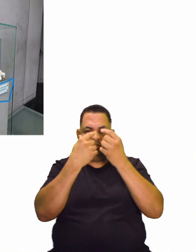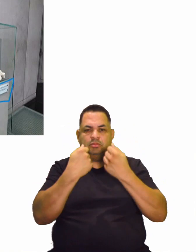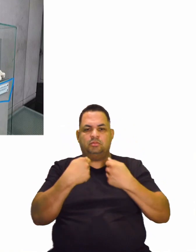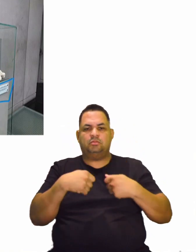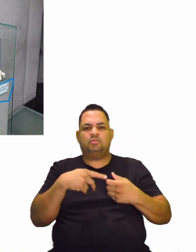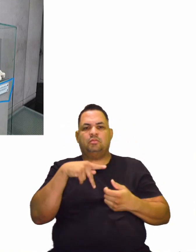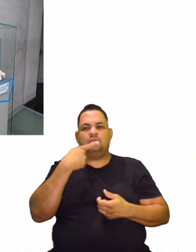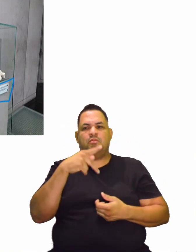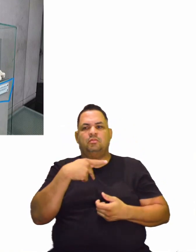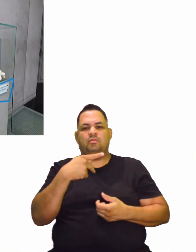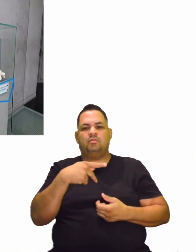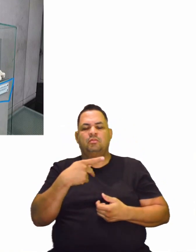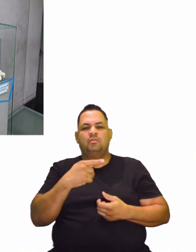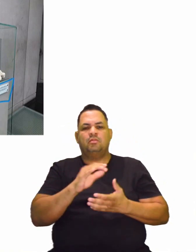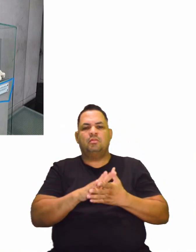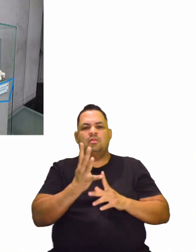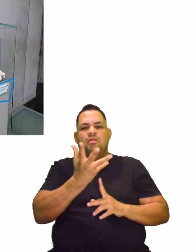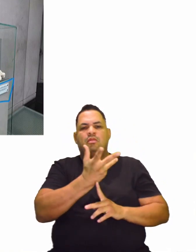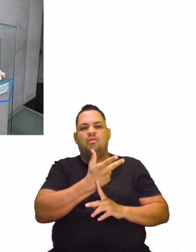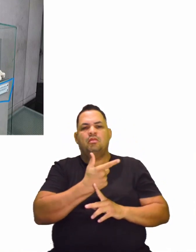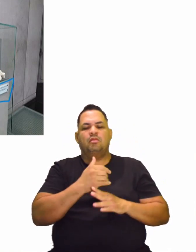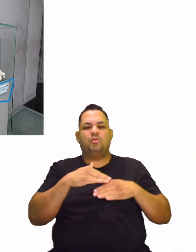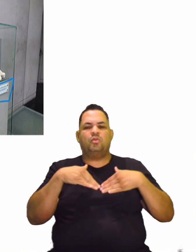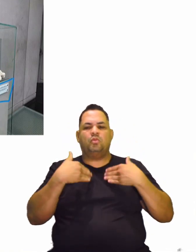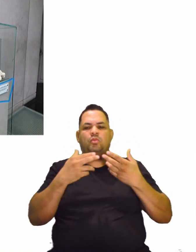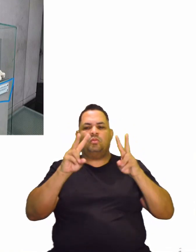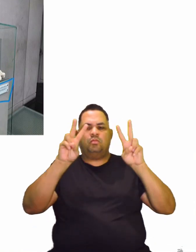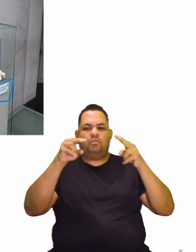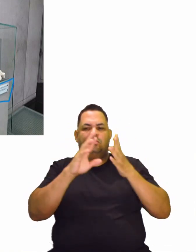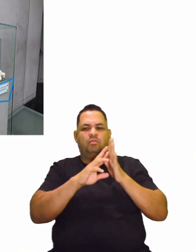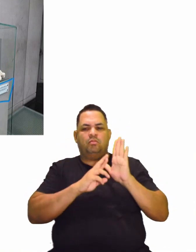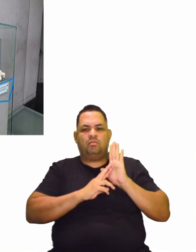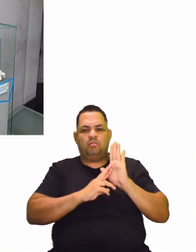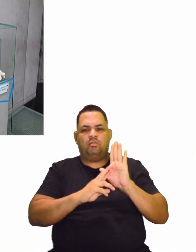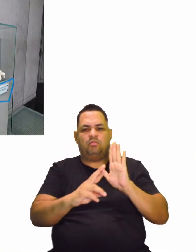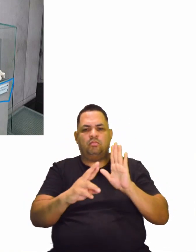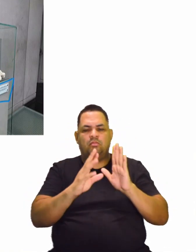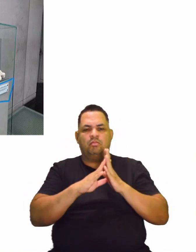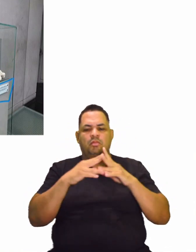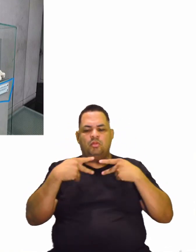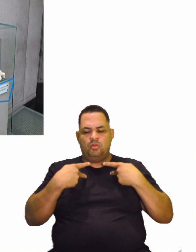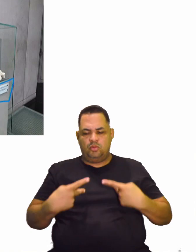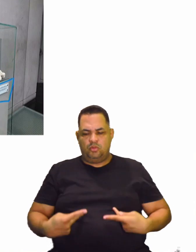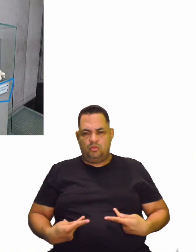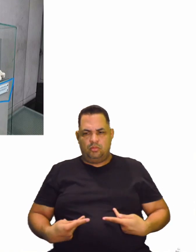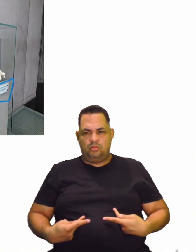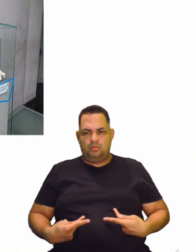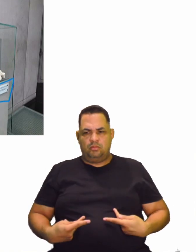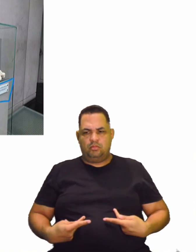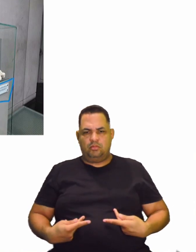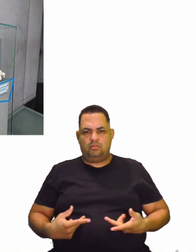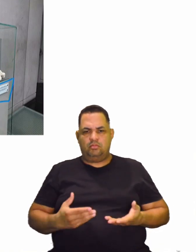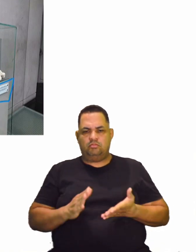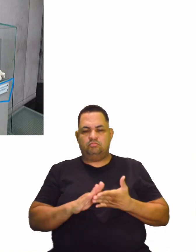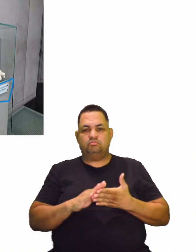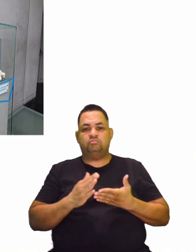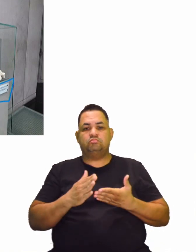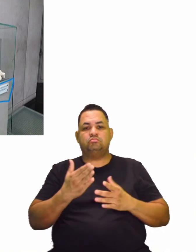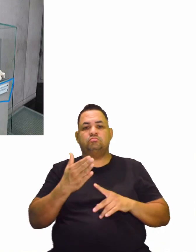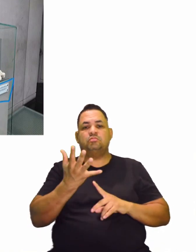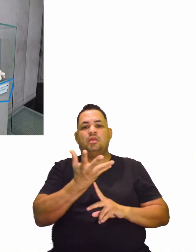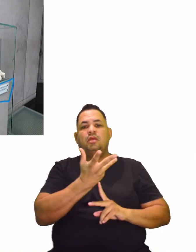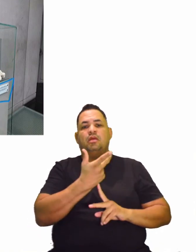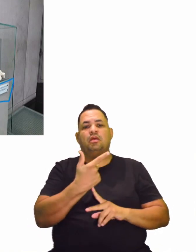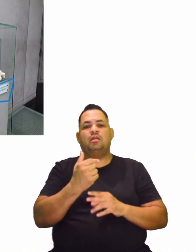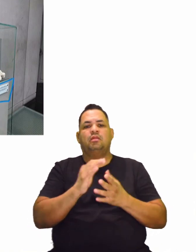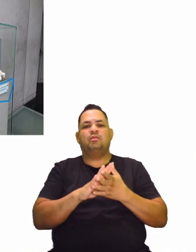a precursora quando o assunto é retratar o ser humano nas obras, por conta da sua